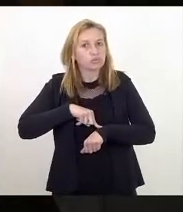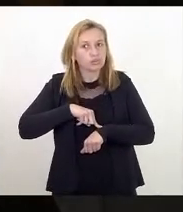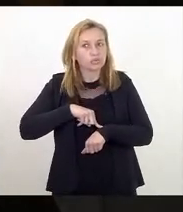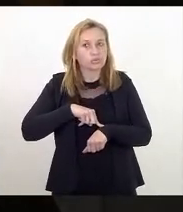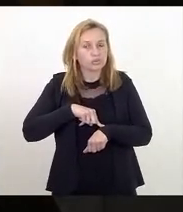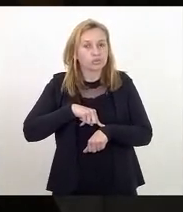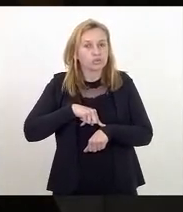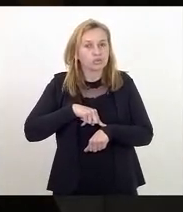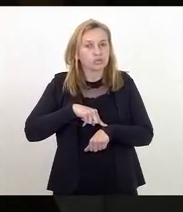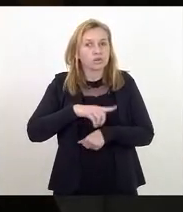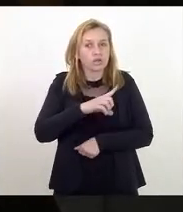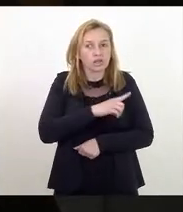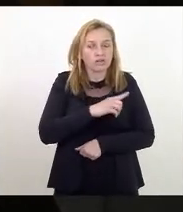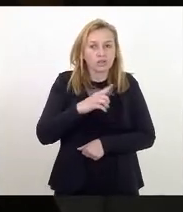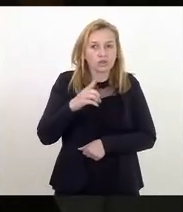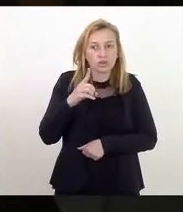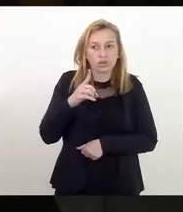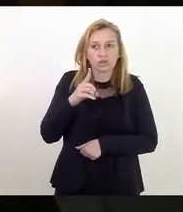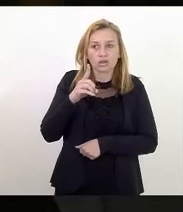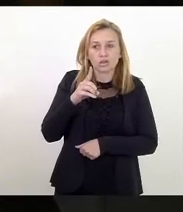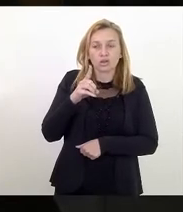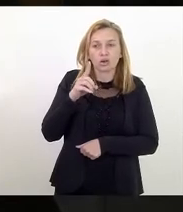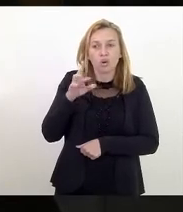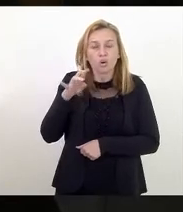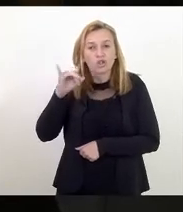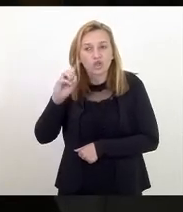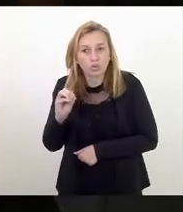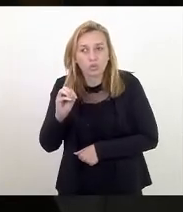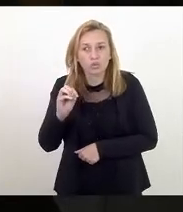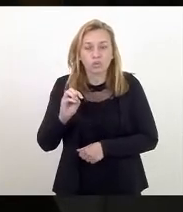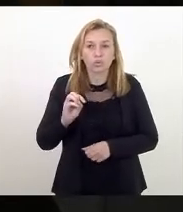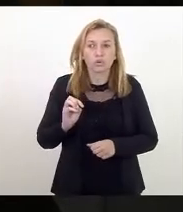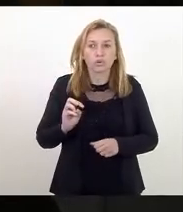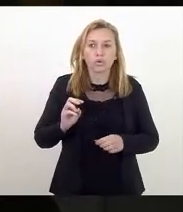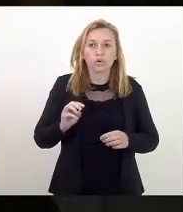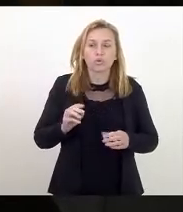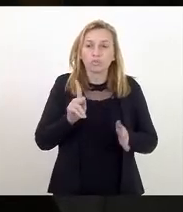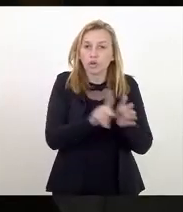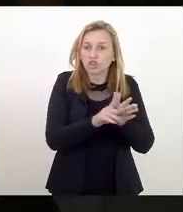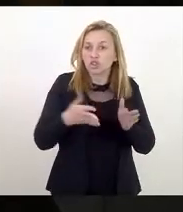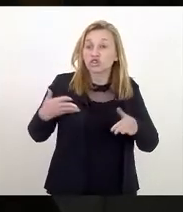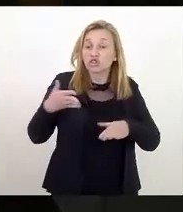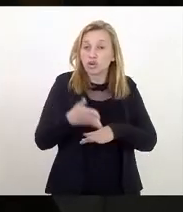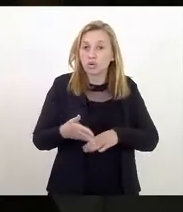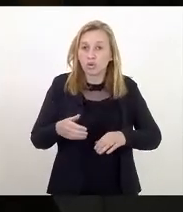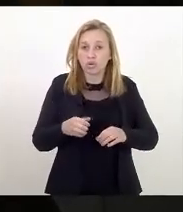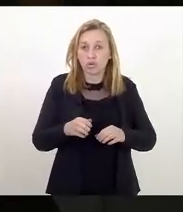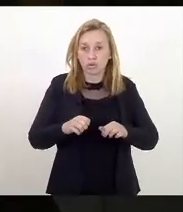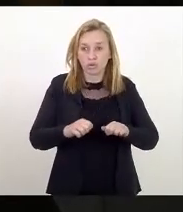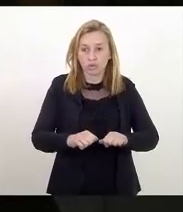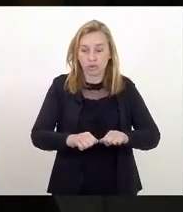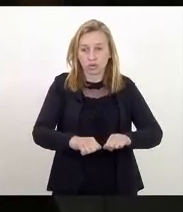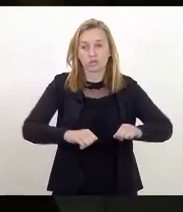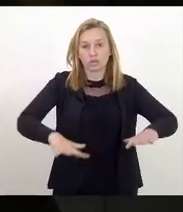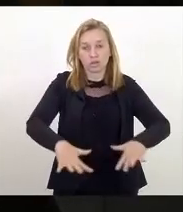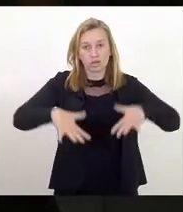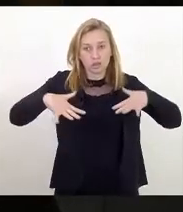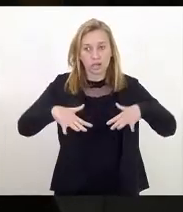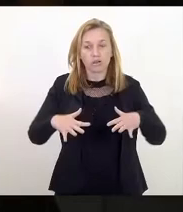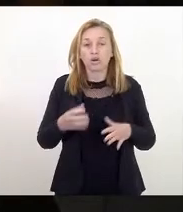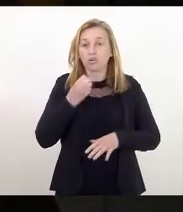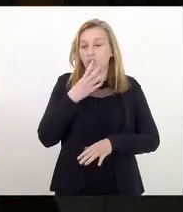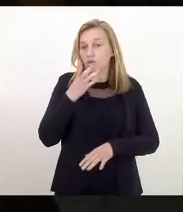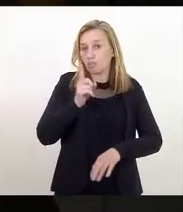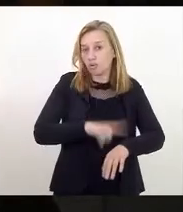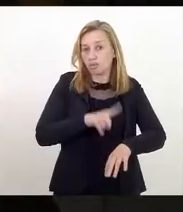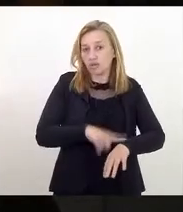defensor Rodrigo, esse projeto chegou aqui na Assembleia. Em bom momento, deputado André Celiano, nosso presidente,